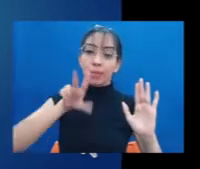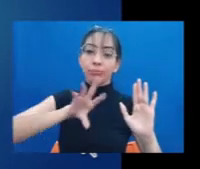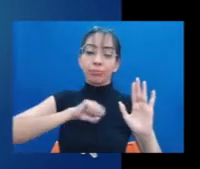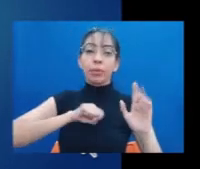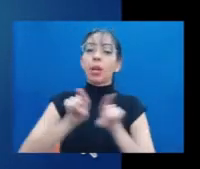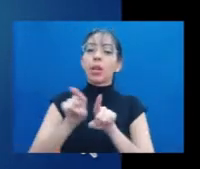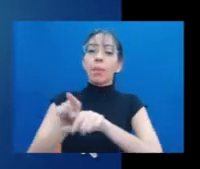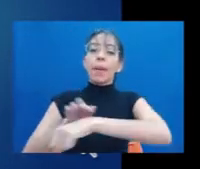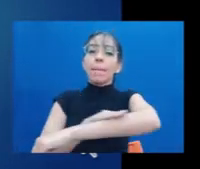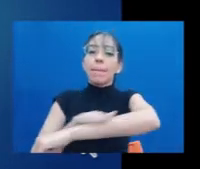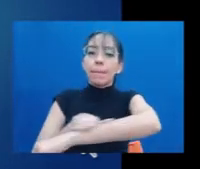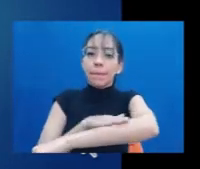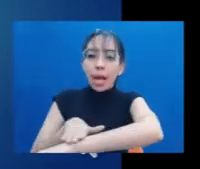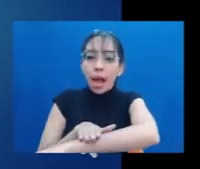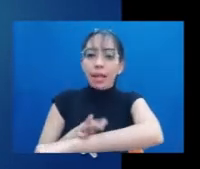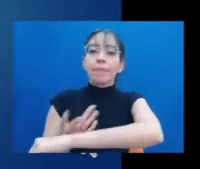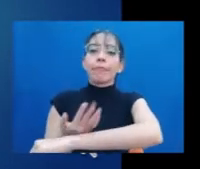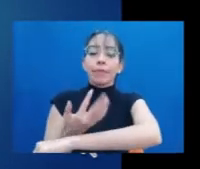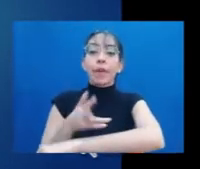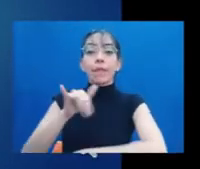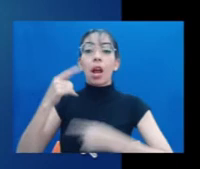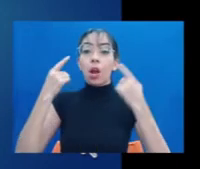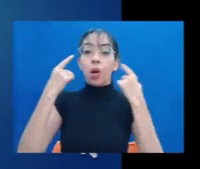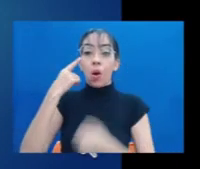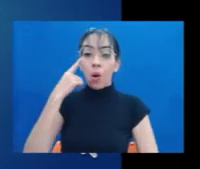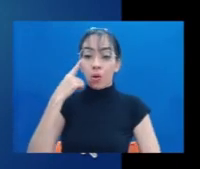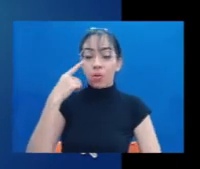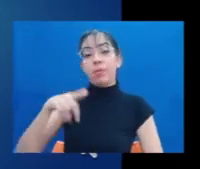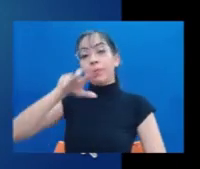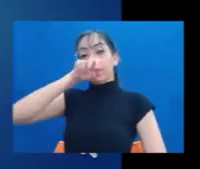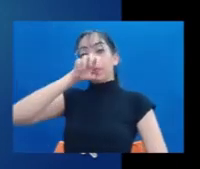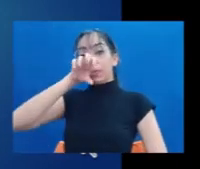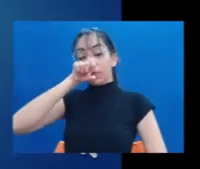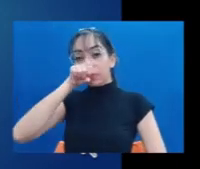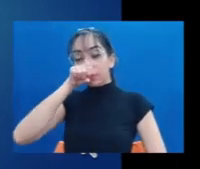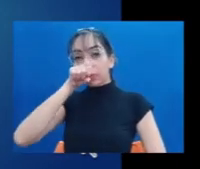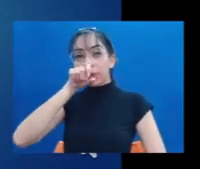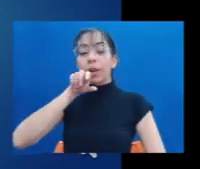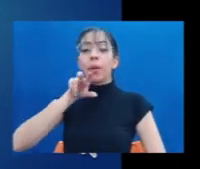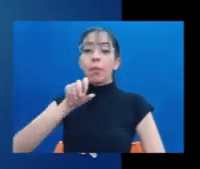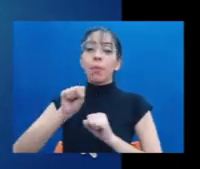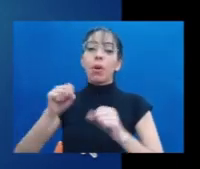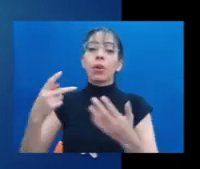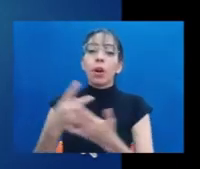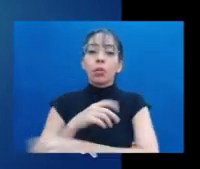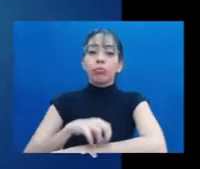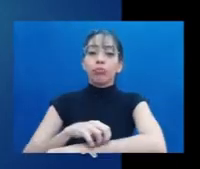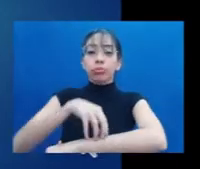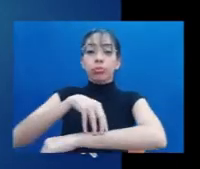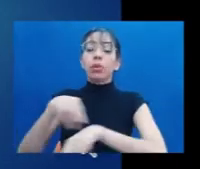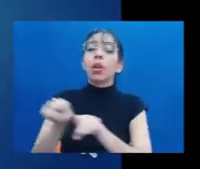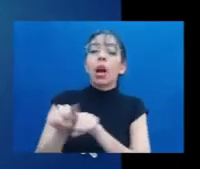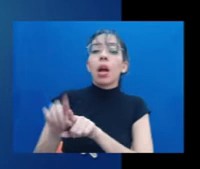prejudicial se for absorvido através da pele, causa irritação à pele, aos olhos e ao trato respiratório, o risco aí do desenvolvimento de